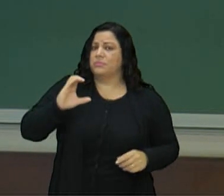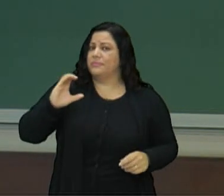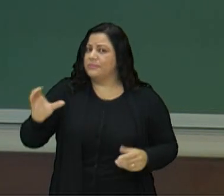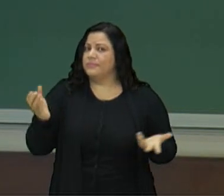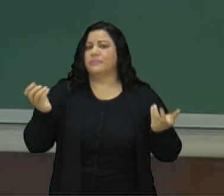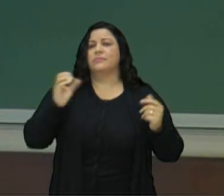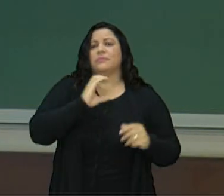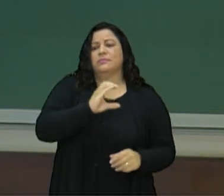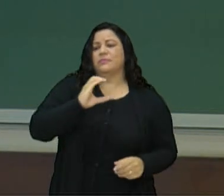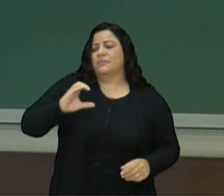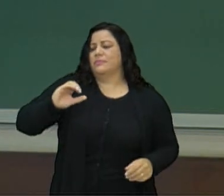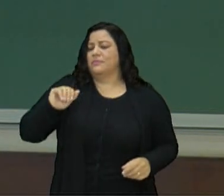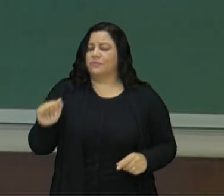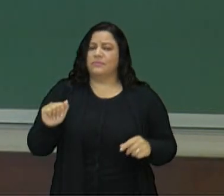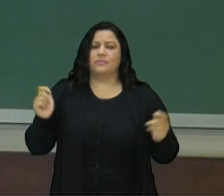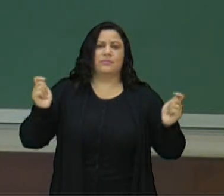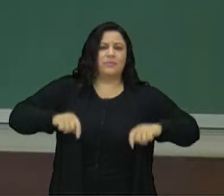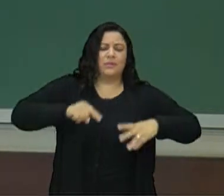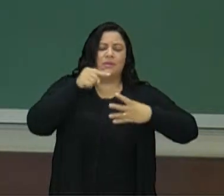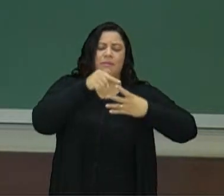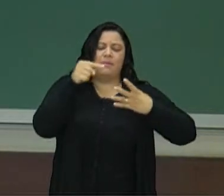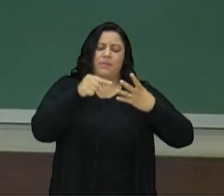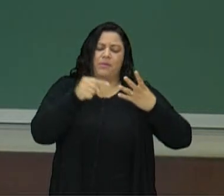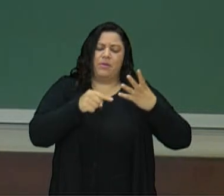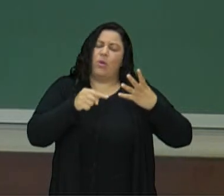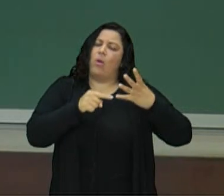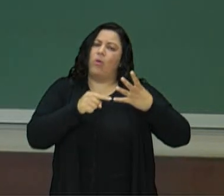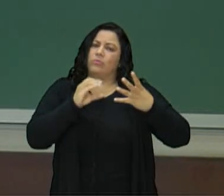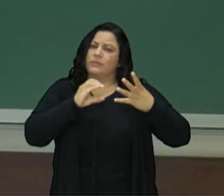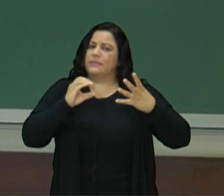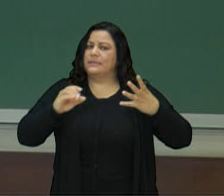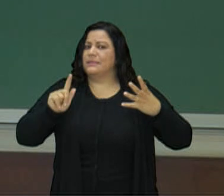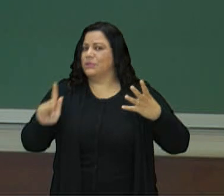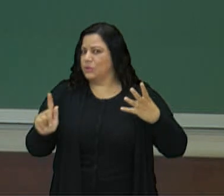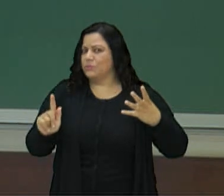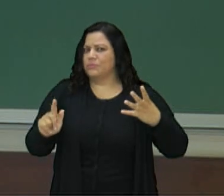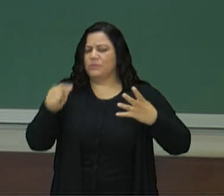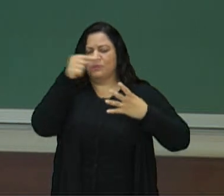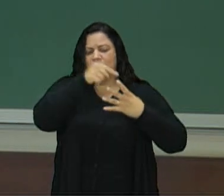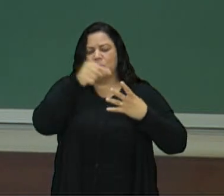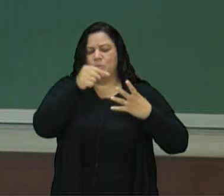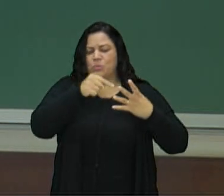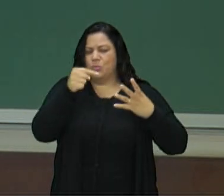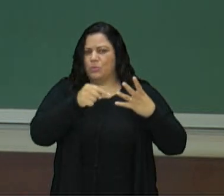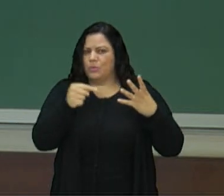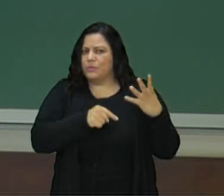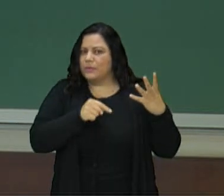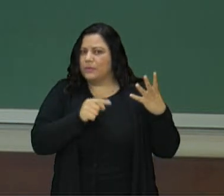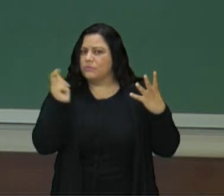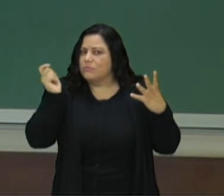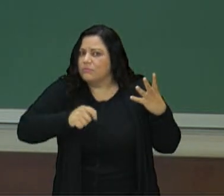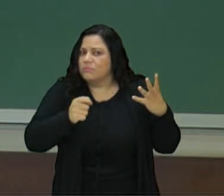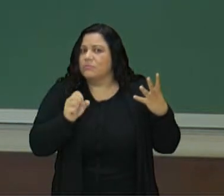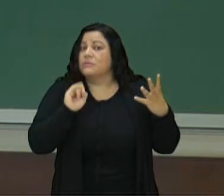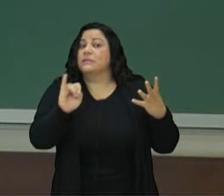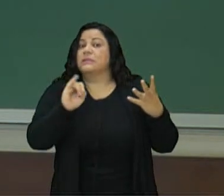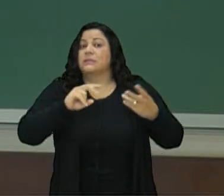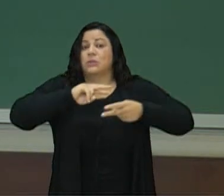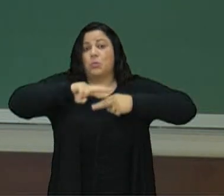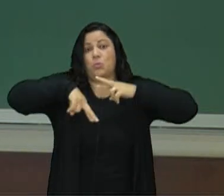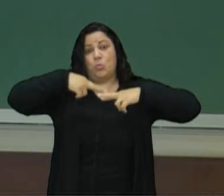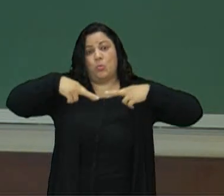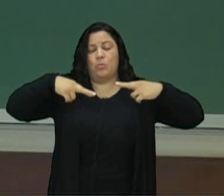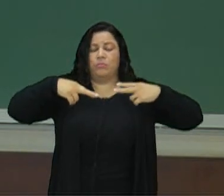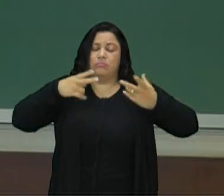ser CCG. Eu tenho 4 opções para o mesmo aminoácido. Então, se eu conheço o RNA, eu